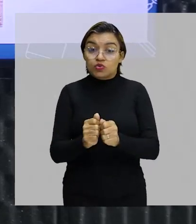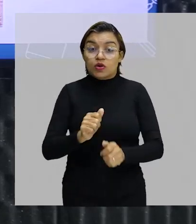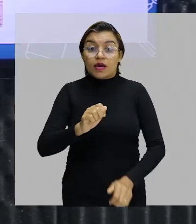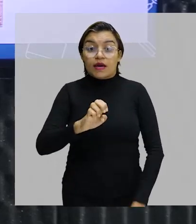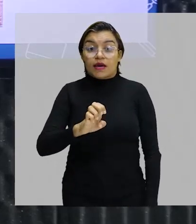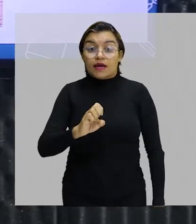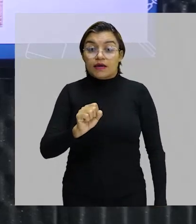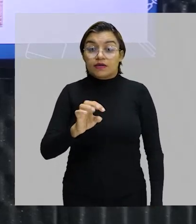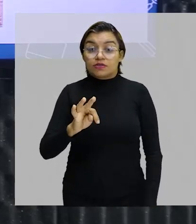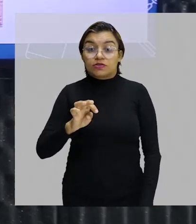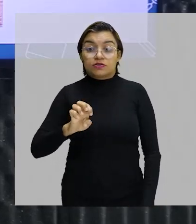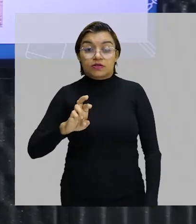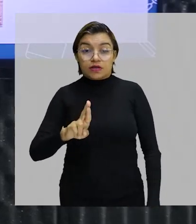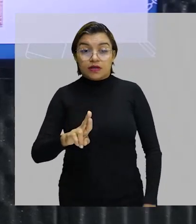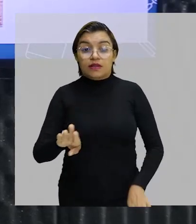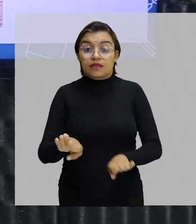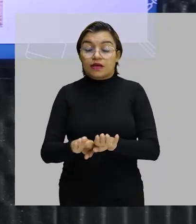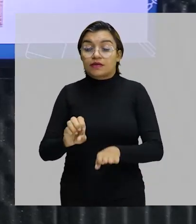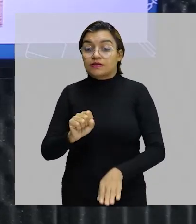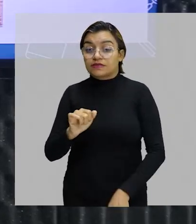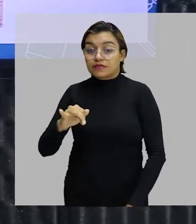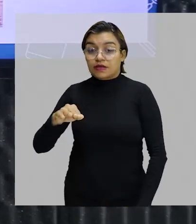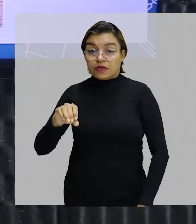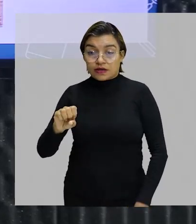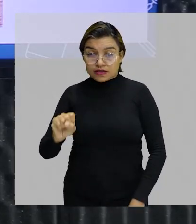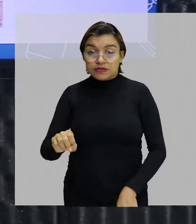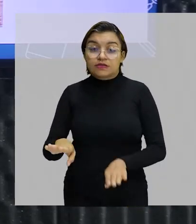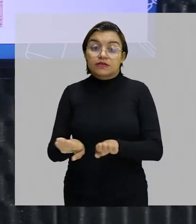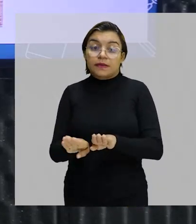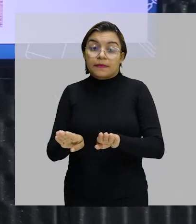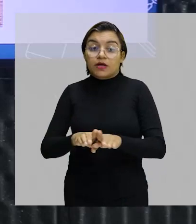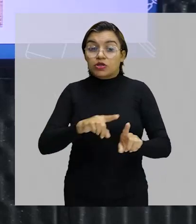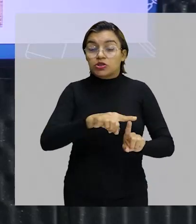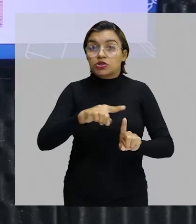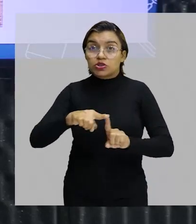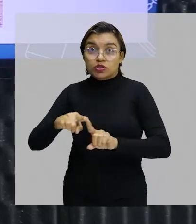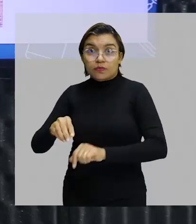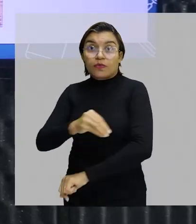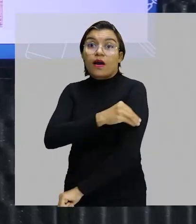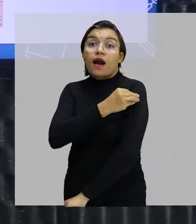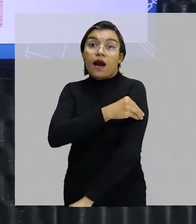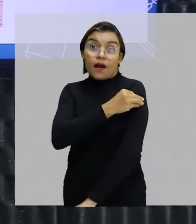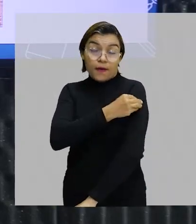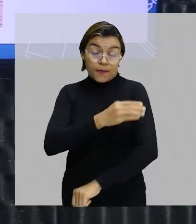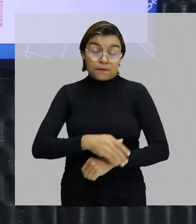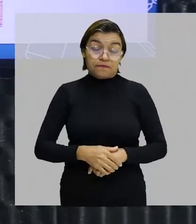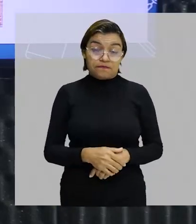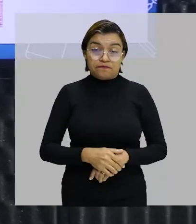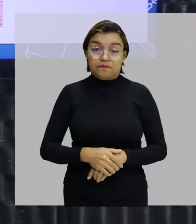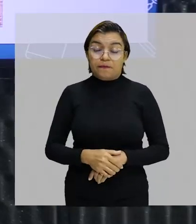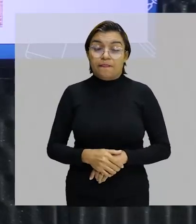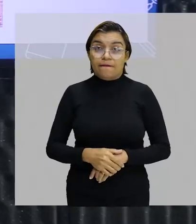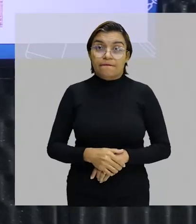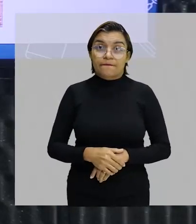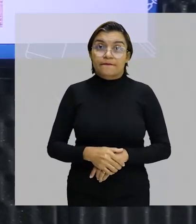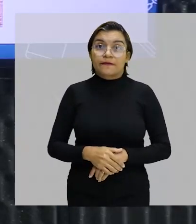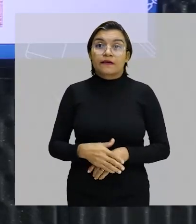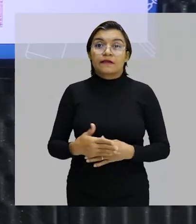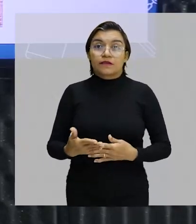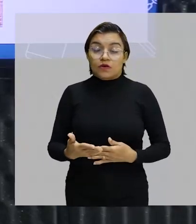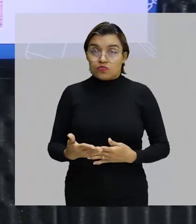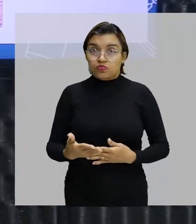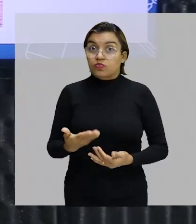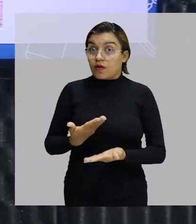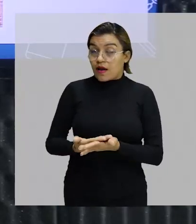ser sais e um tipo específico de álcool, certo? E aí, já iniciando